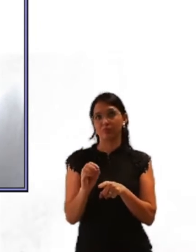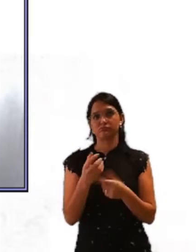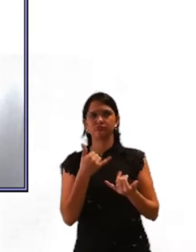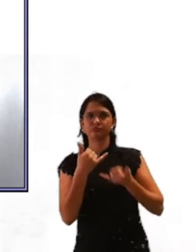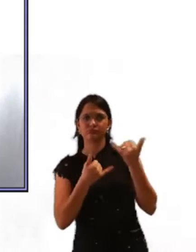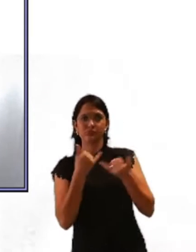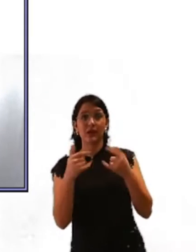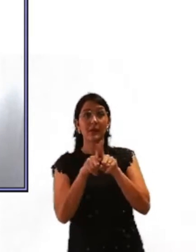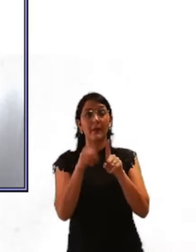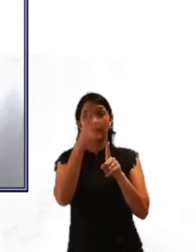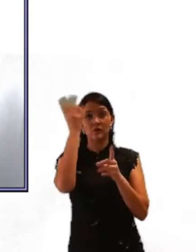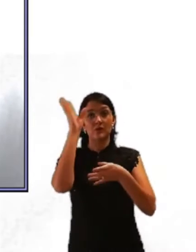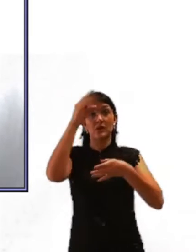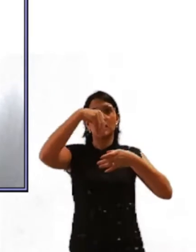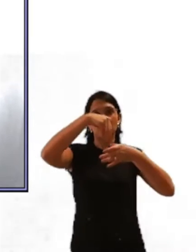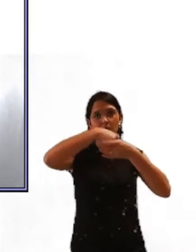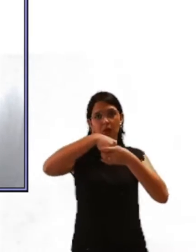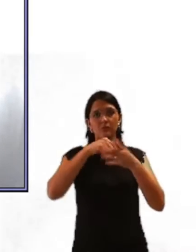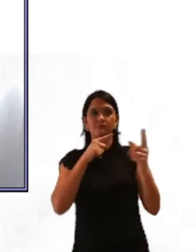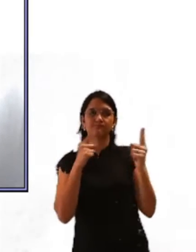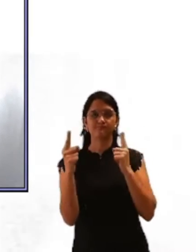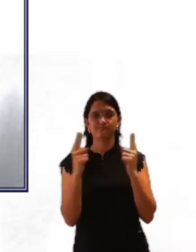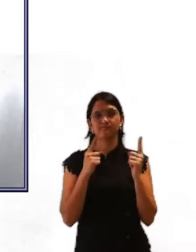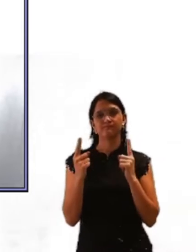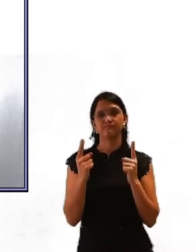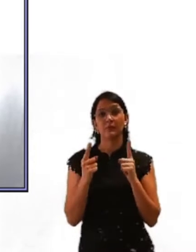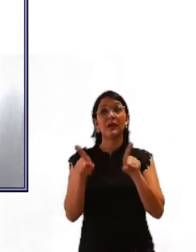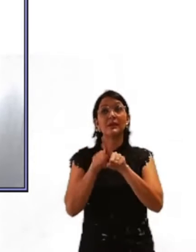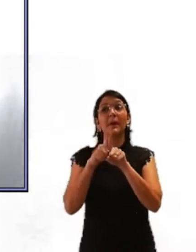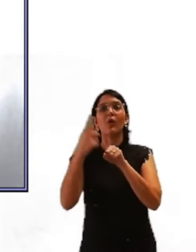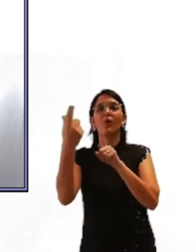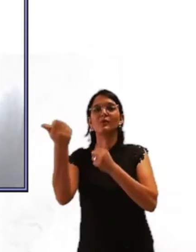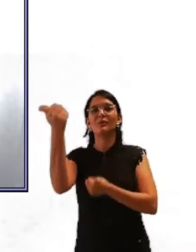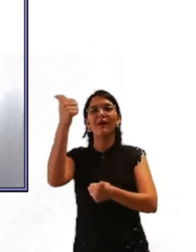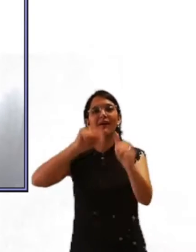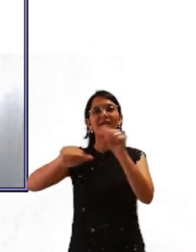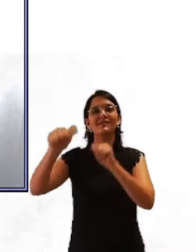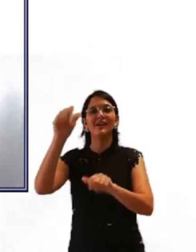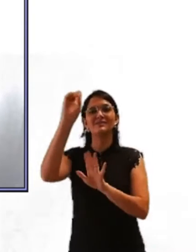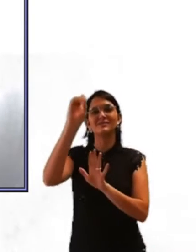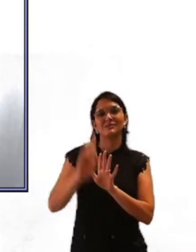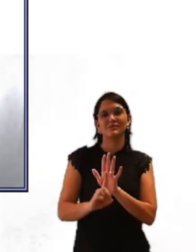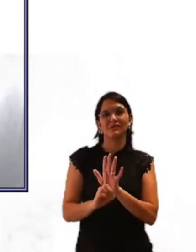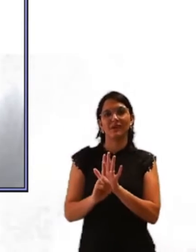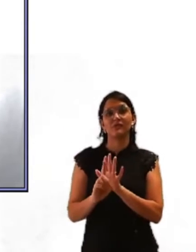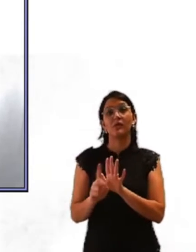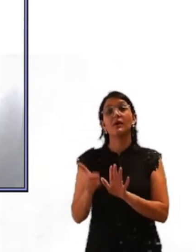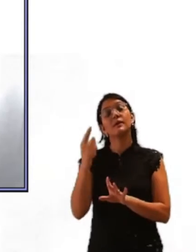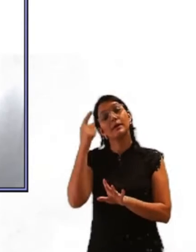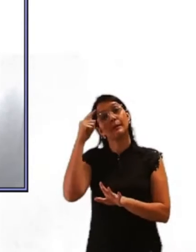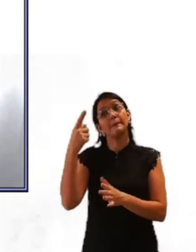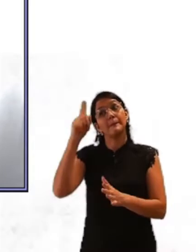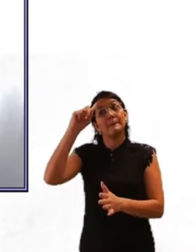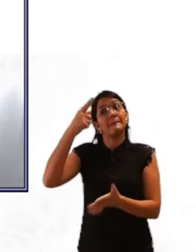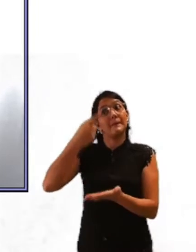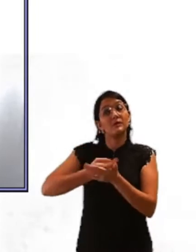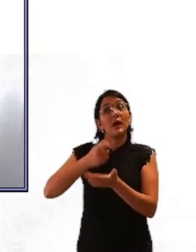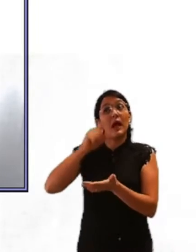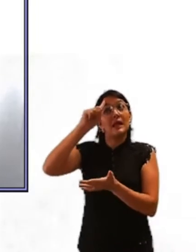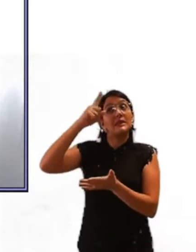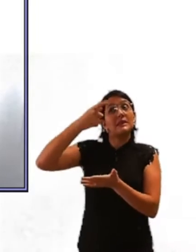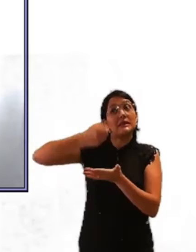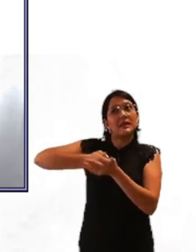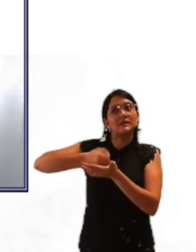direito, né, em que se analisa ali a repercussão da decisão judicial com um ponto de